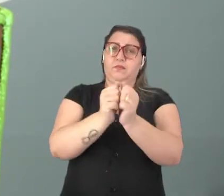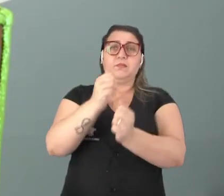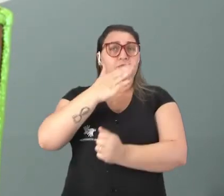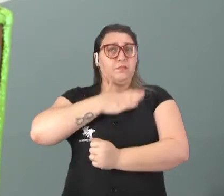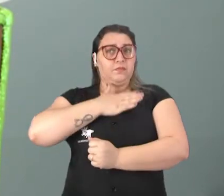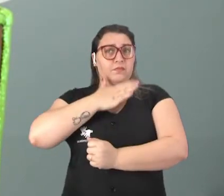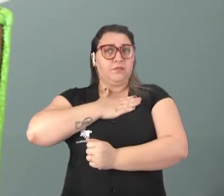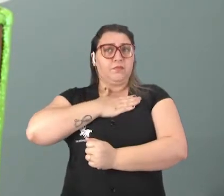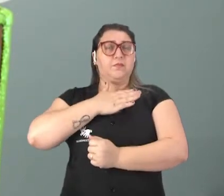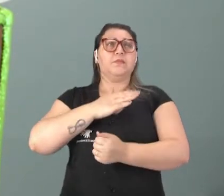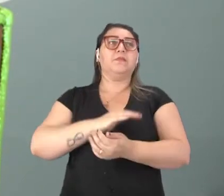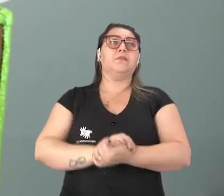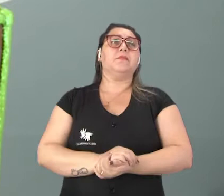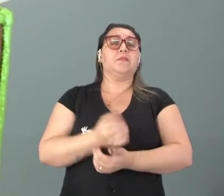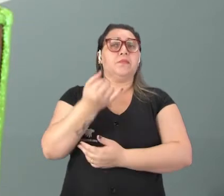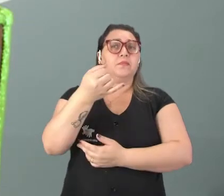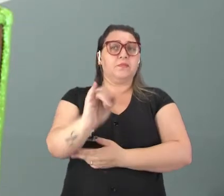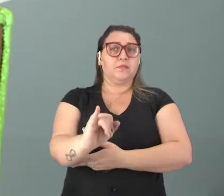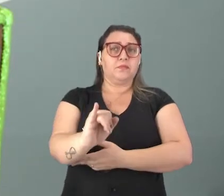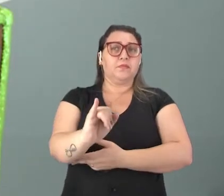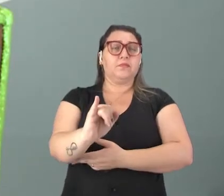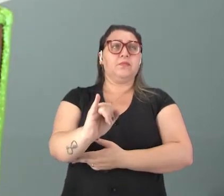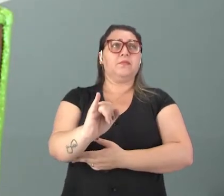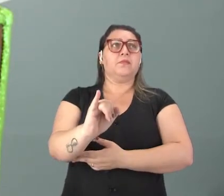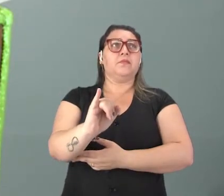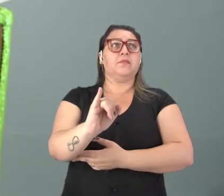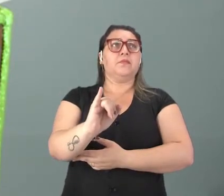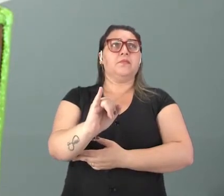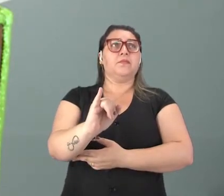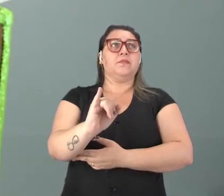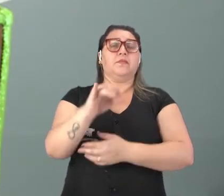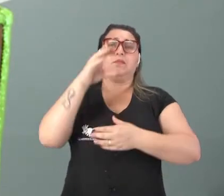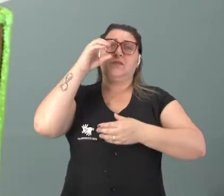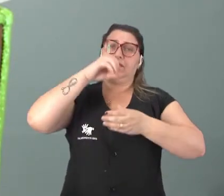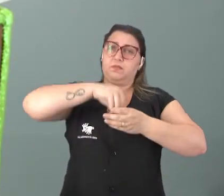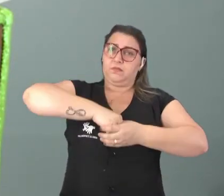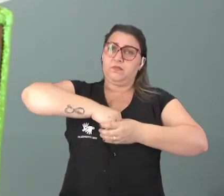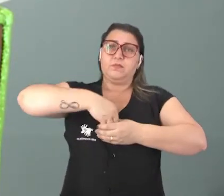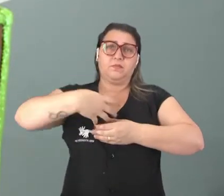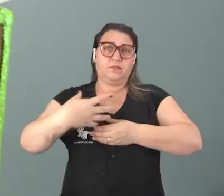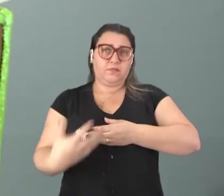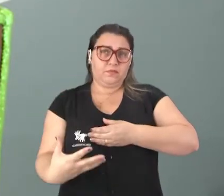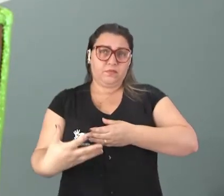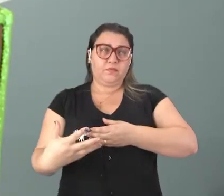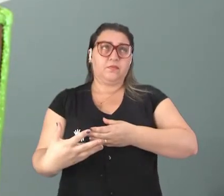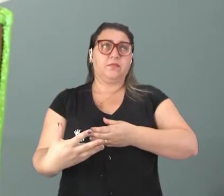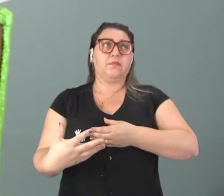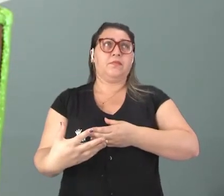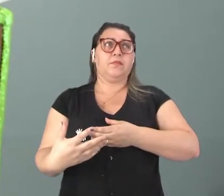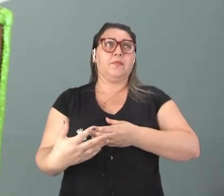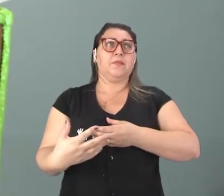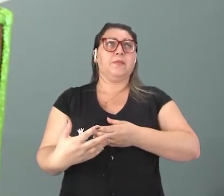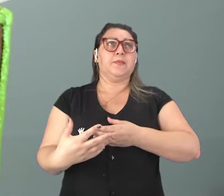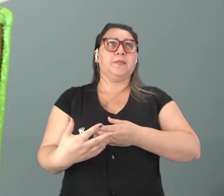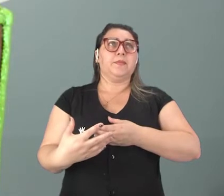comigo, se é uma atitude, né, que é